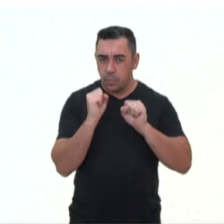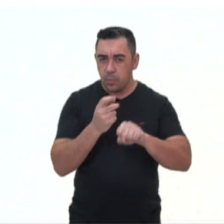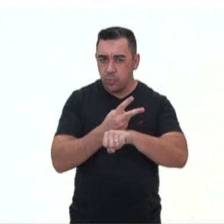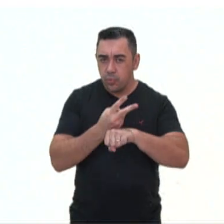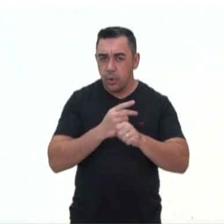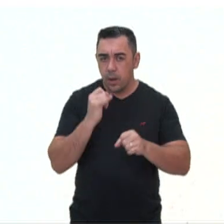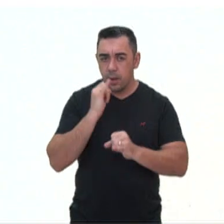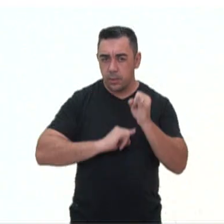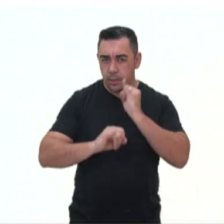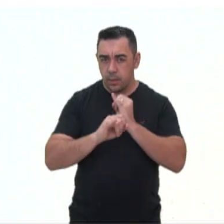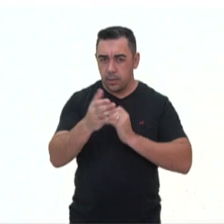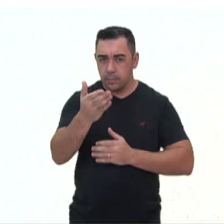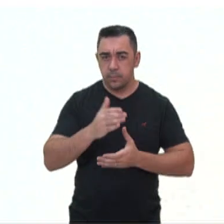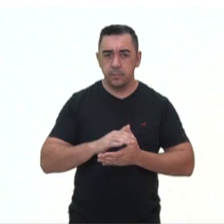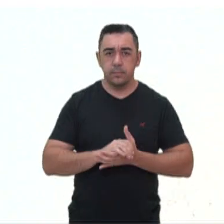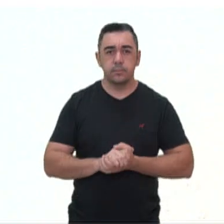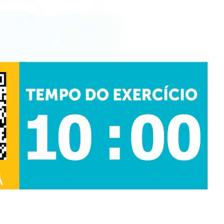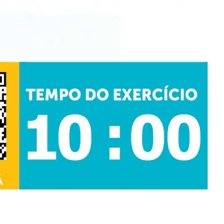internet.